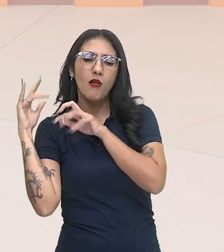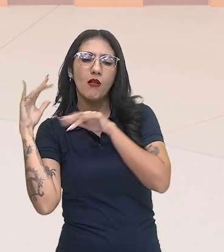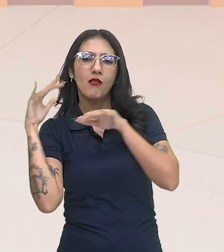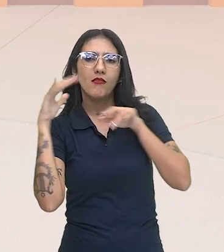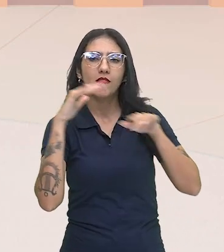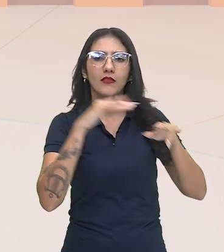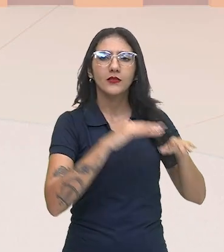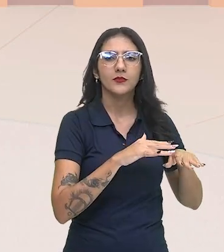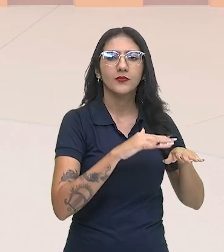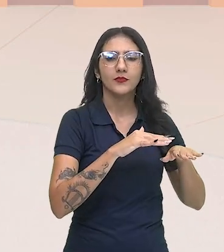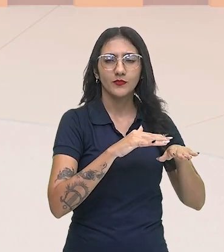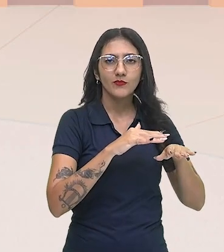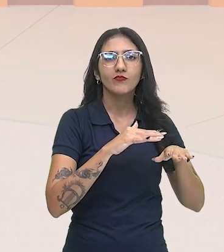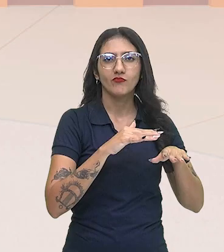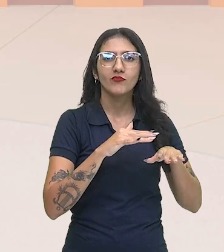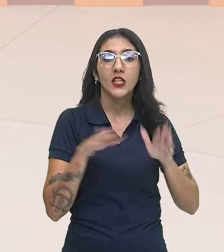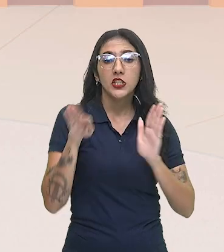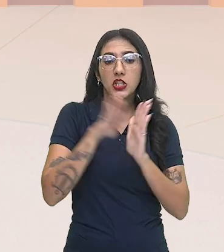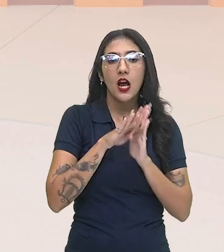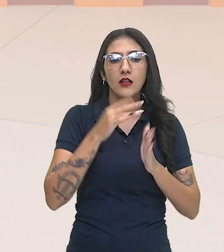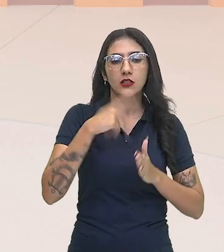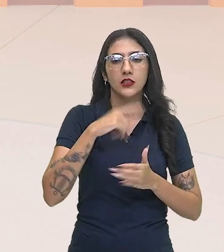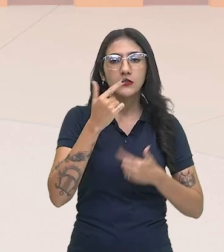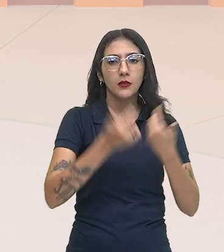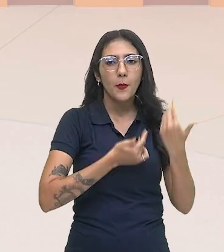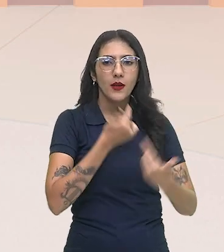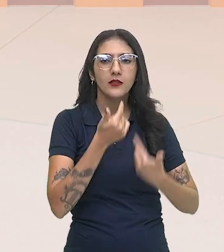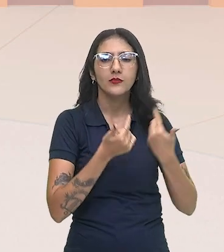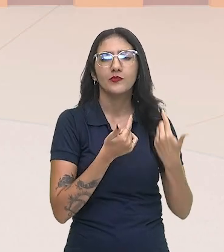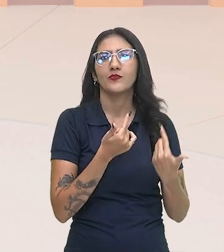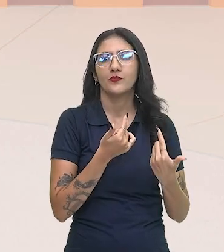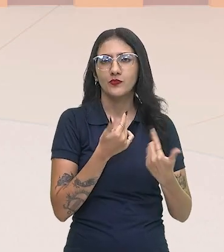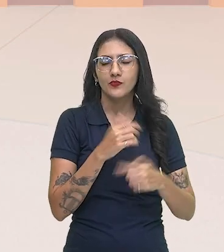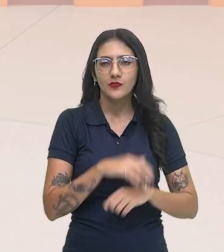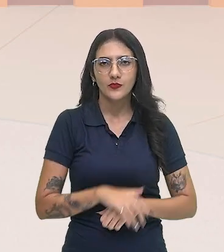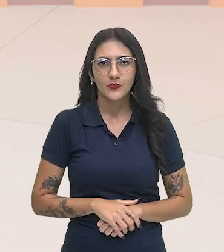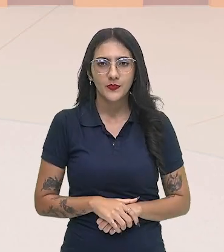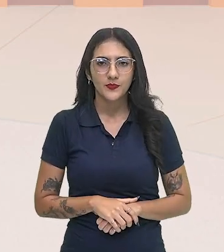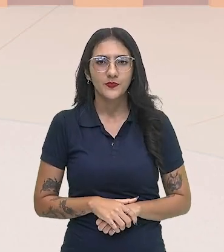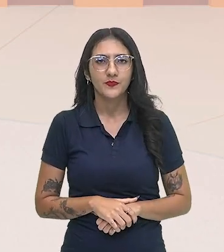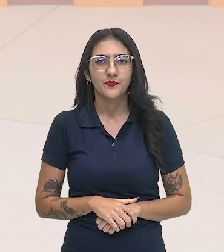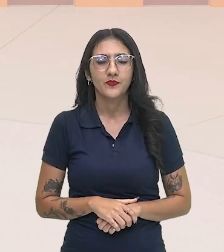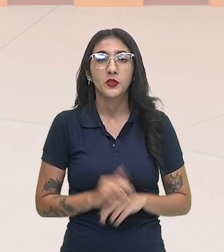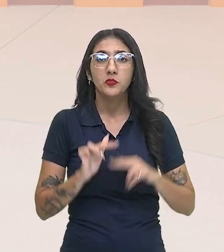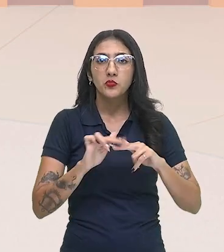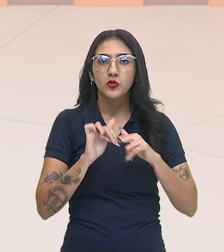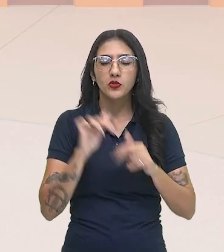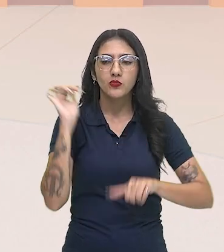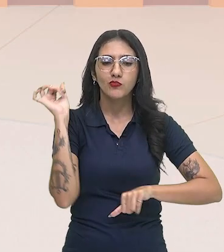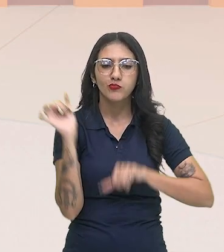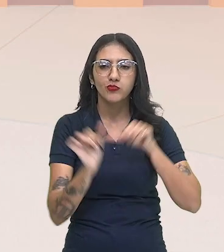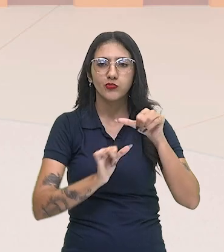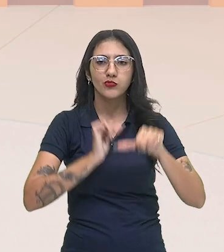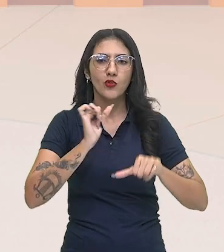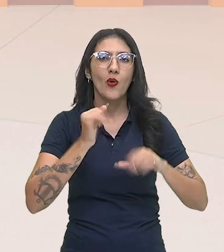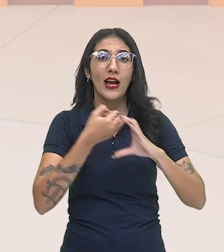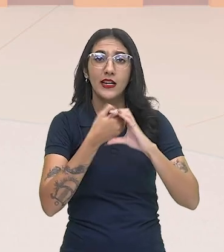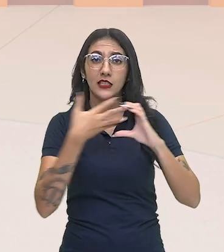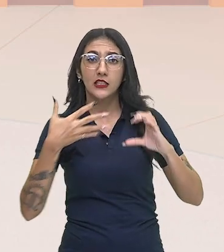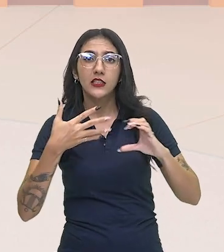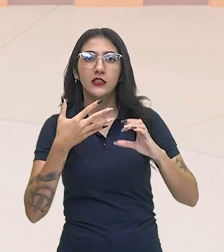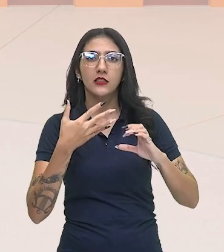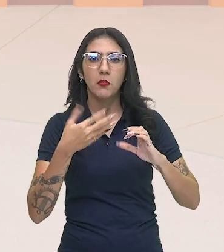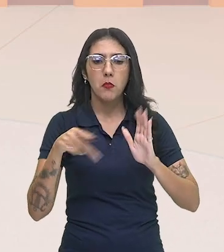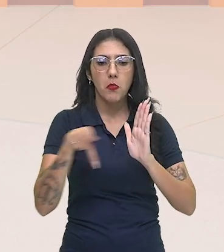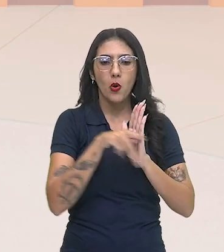períodos dos ciclos da borracha. Isso fez com que, digamos assim, a cara da Amazônia, das pessoas que